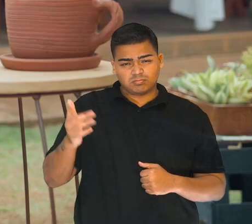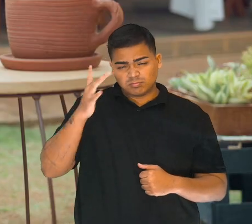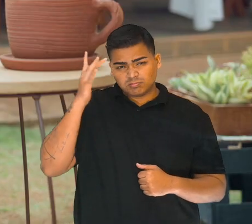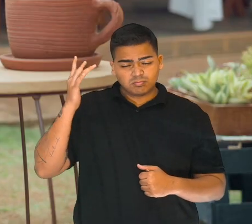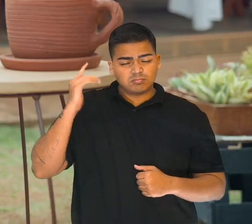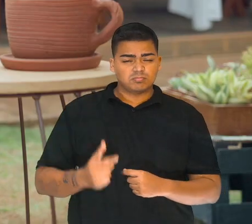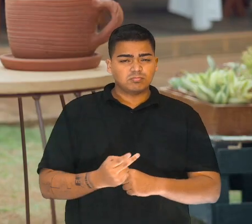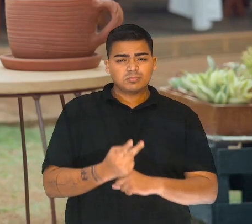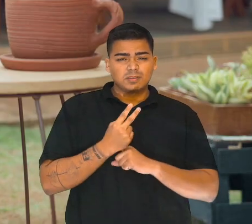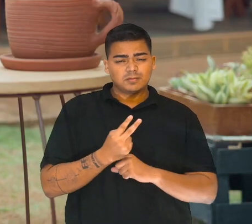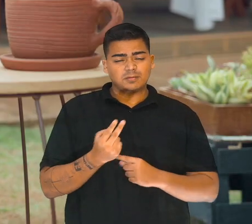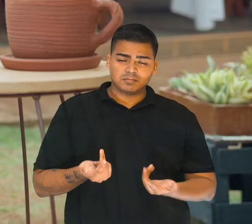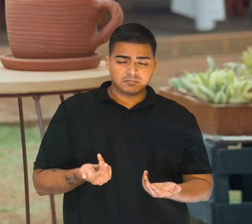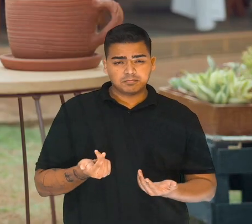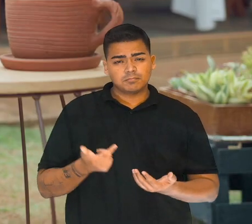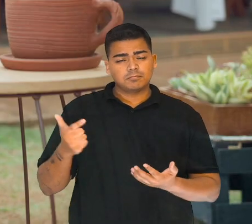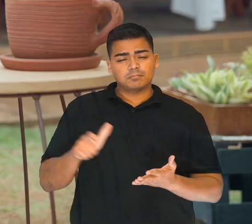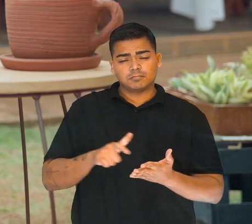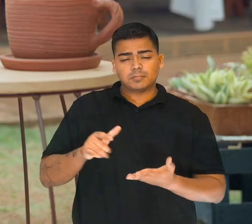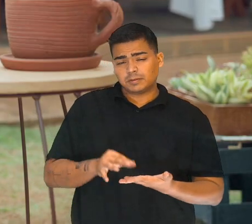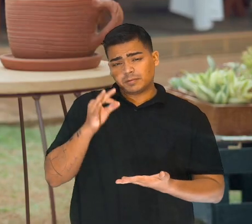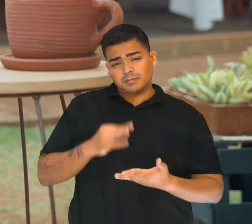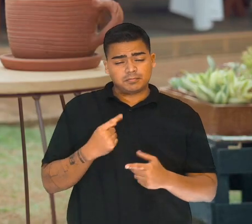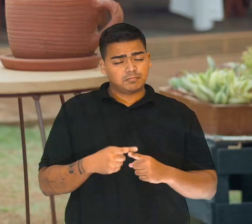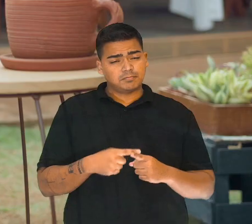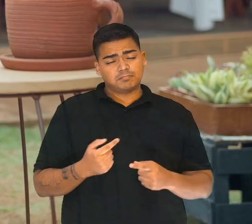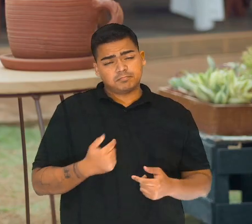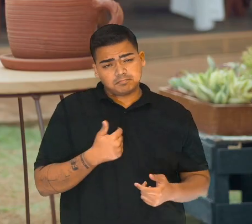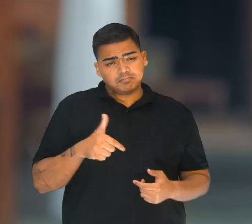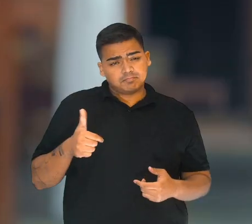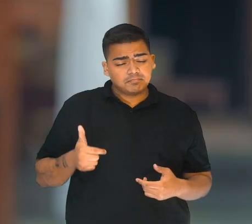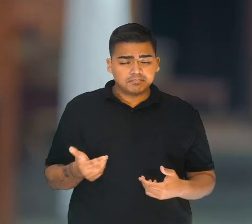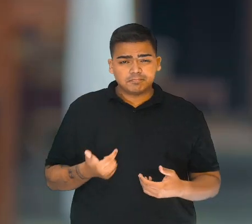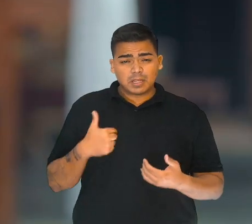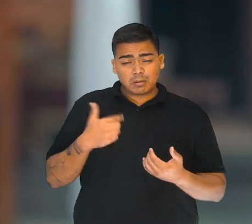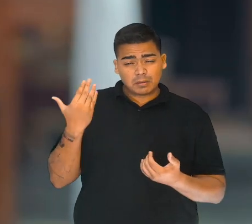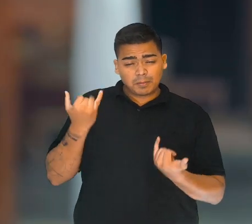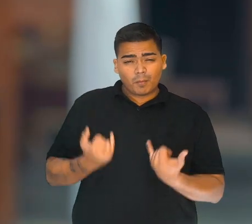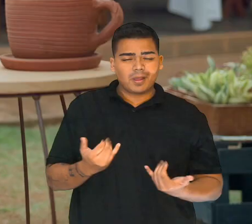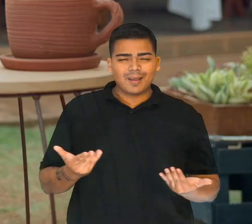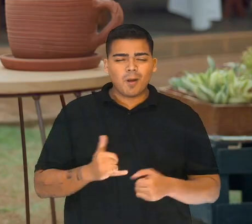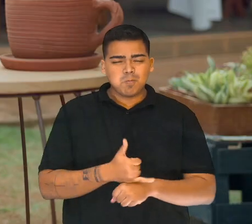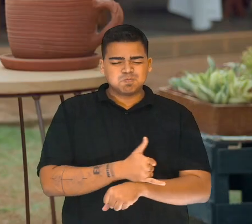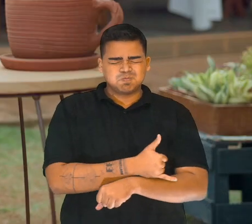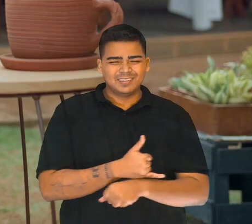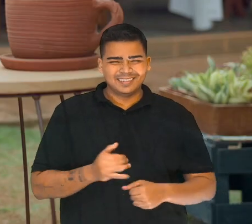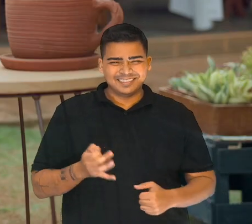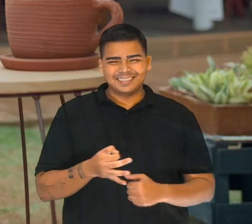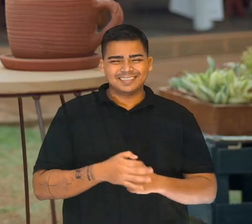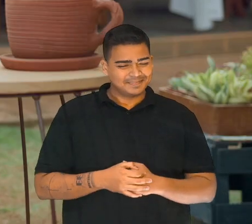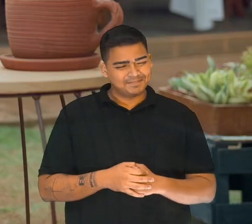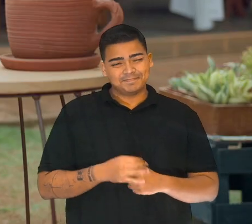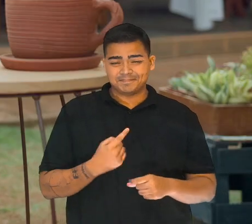os colegas que emprestava para mim o cartão de café, porque eu não levava comida. Eu tava magra, hoje eu tô assim mais fofinha,